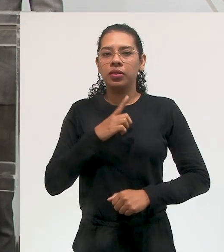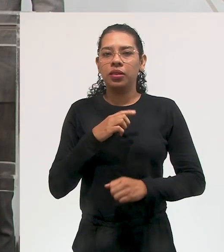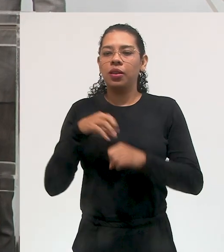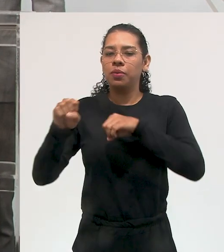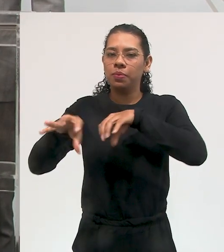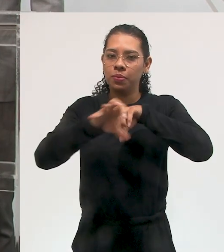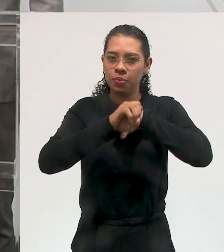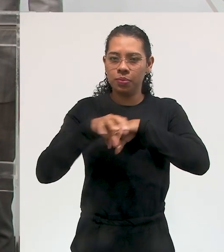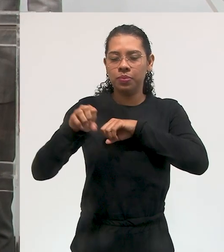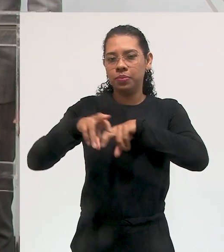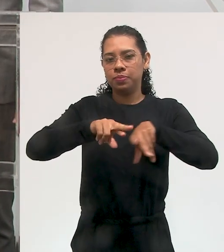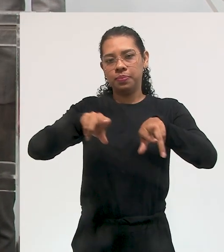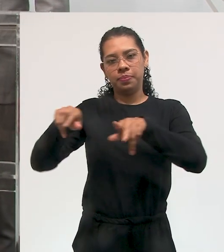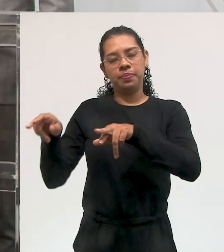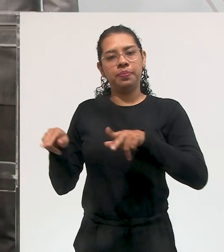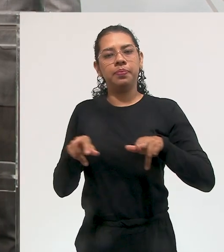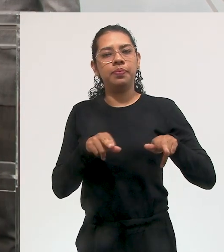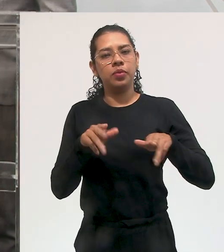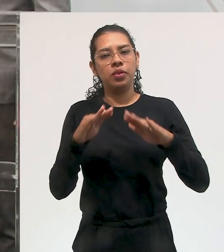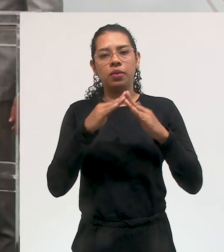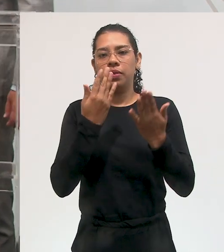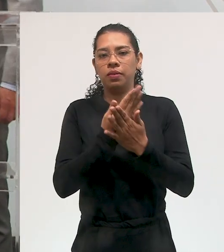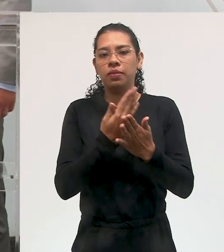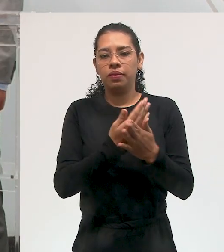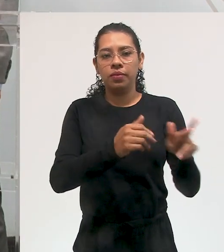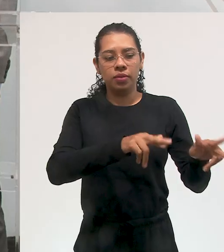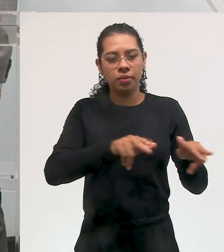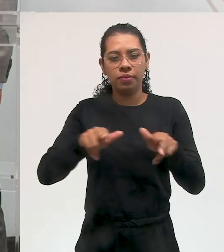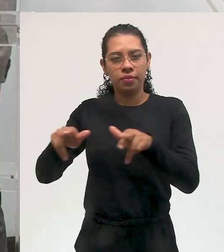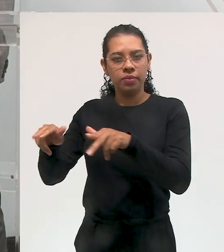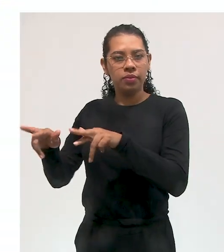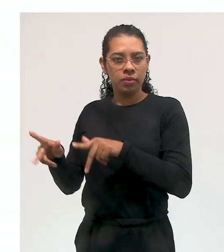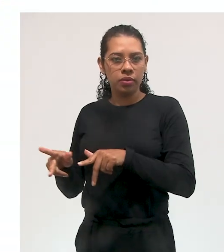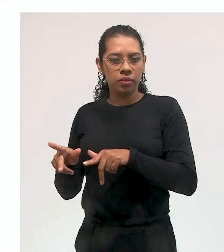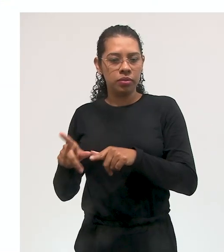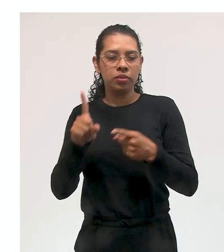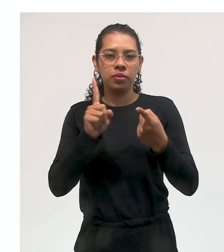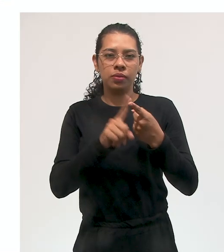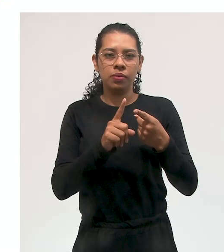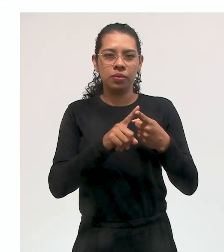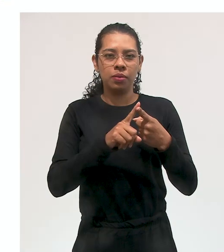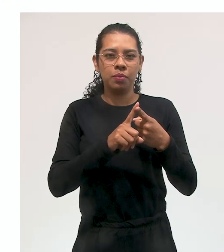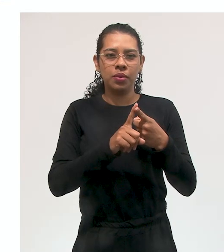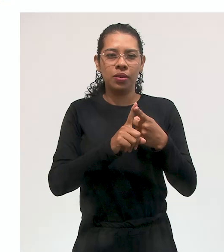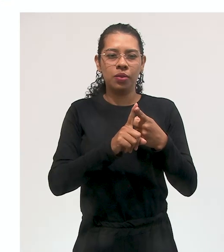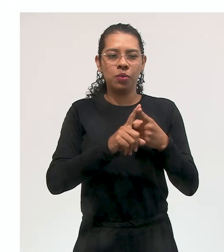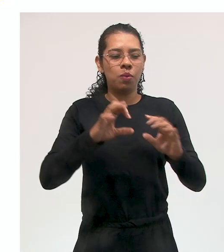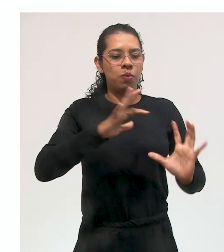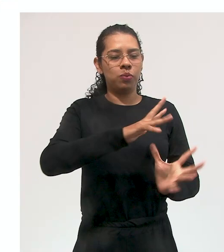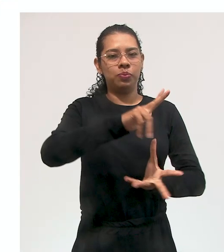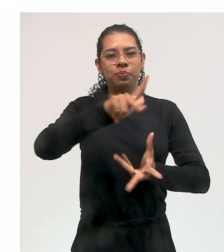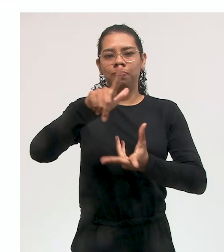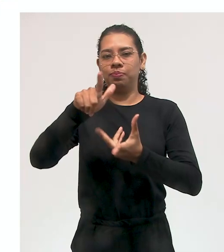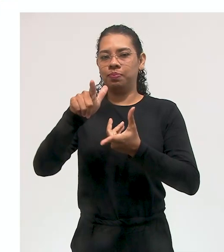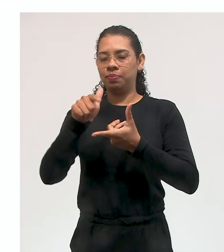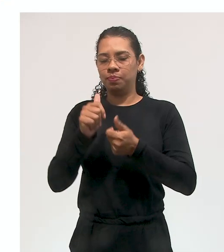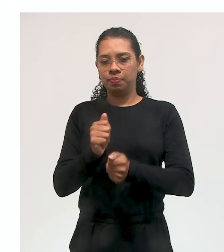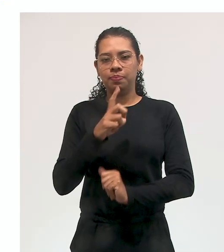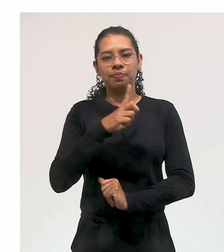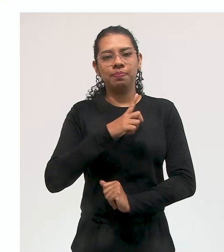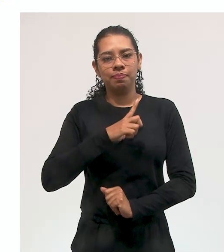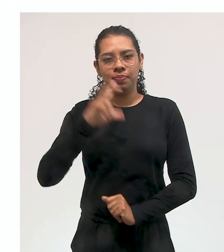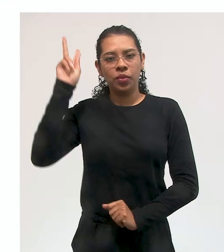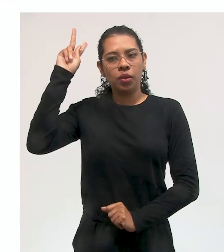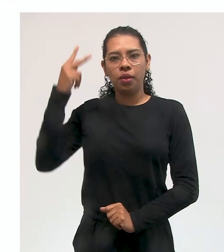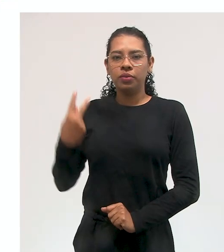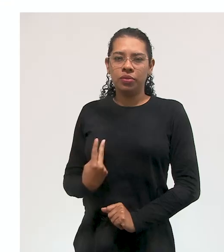aulas. Cada aula que eu estou dando, ela é diferente. Por quê? Por isso ela é singular. A humanidade é produzida historicamente. Como eu falei